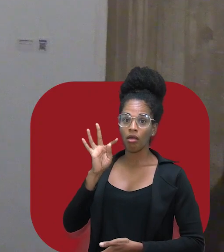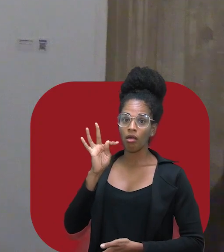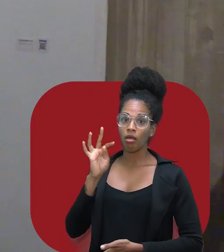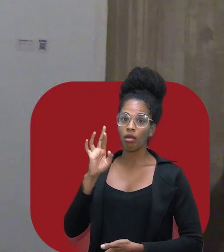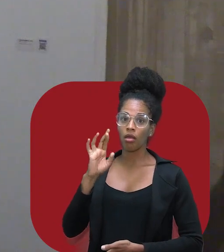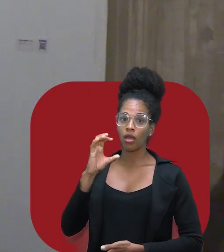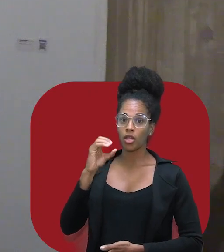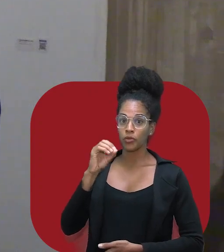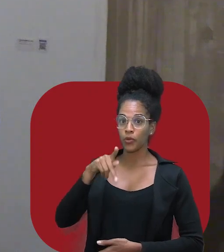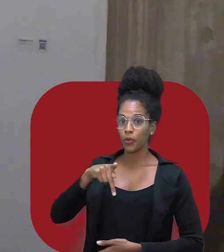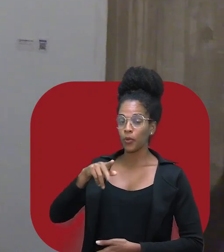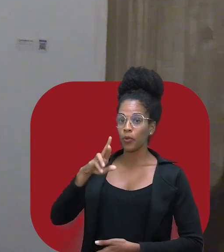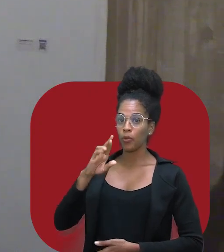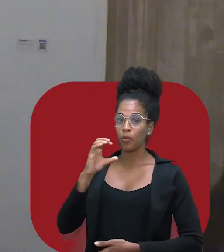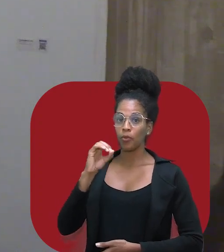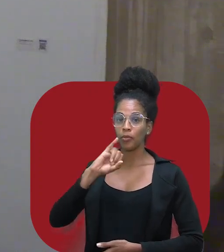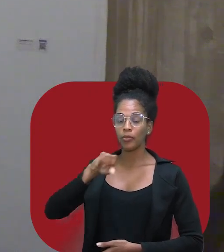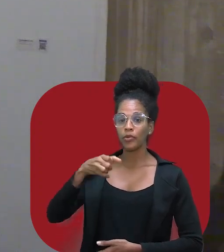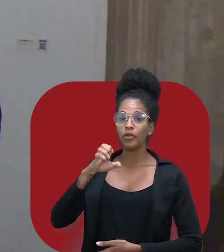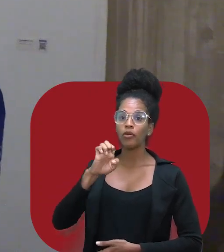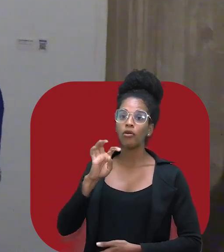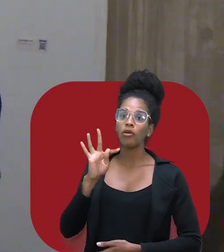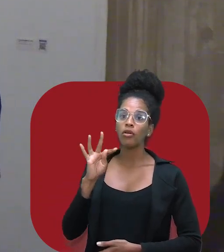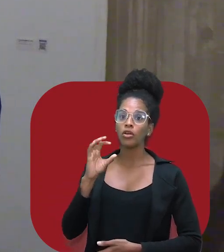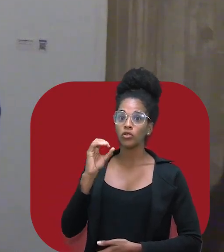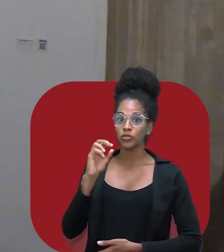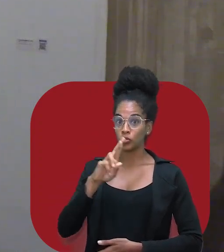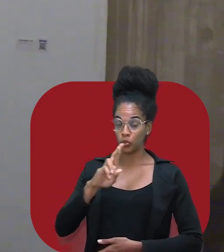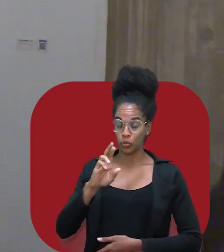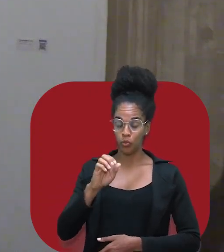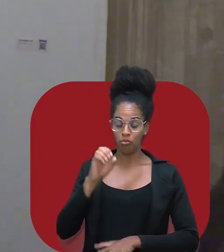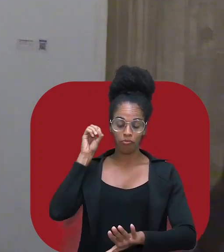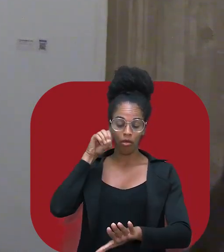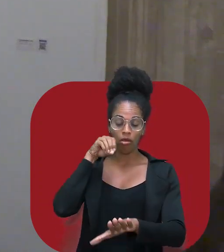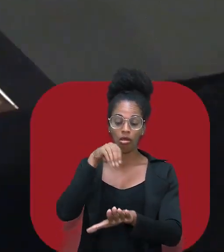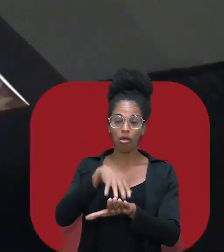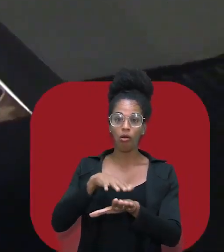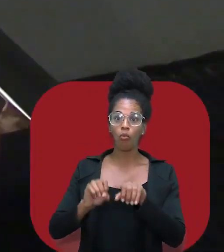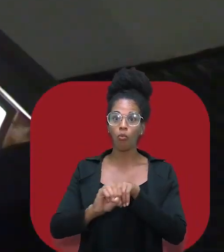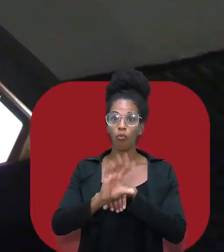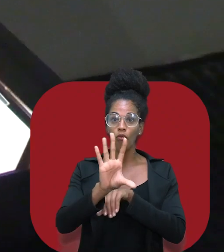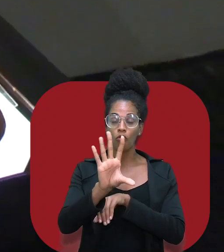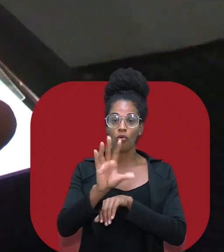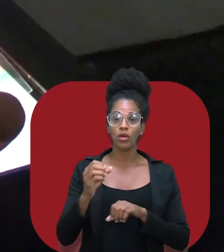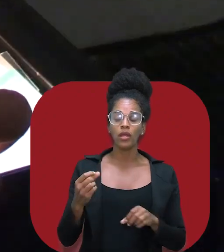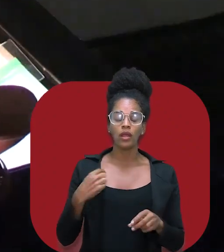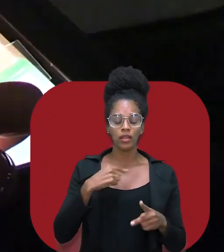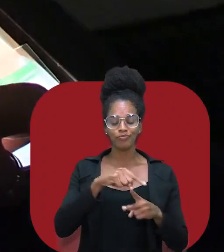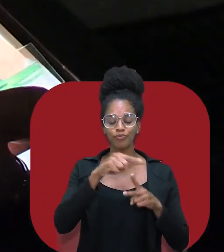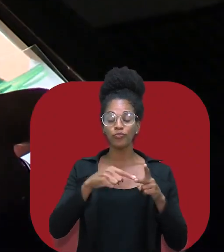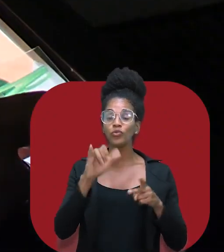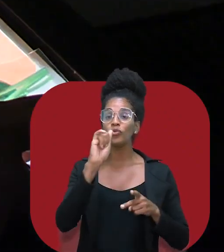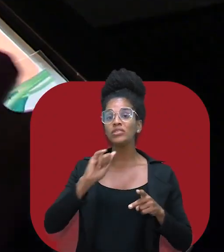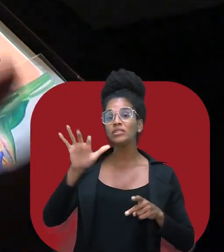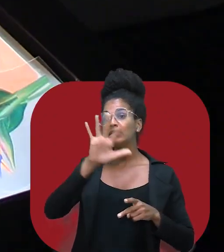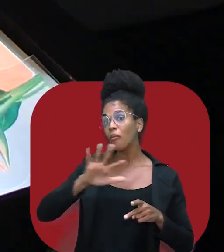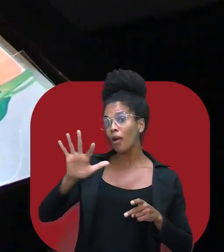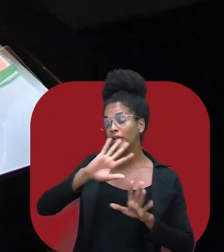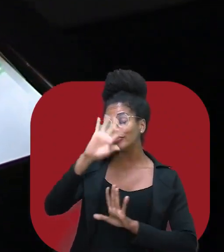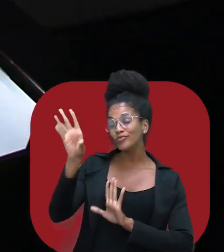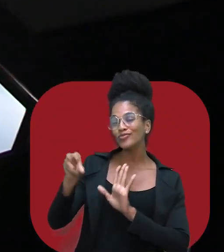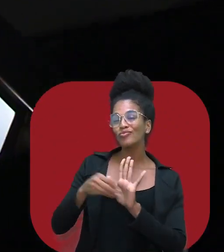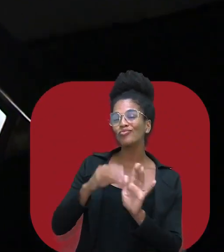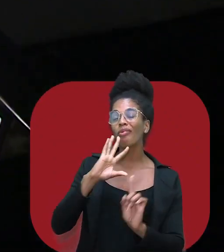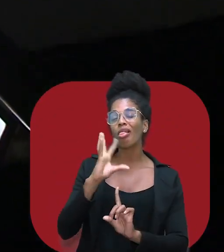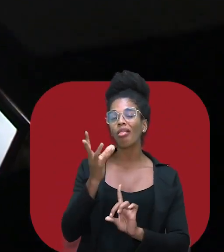exposição, trazendo um material antigo, que é o retroprojetor, e também duas imagens que compõem